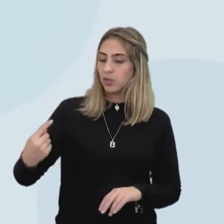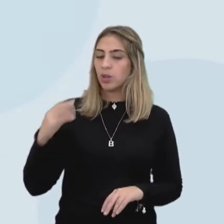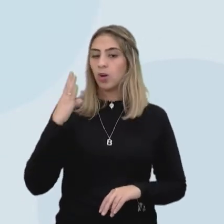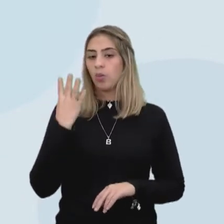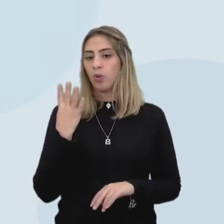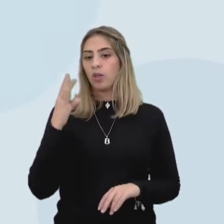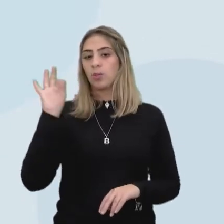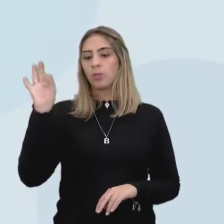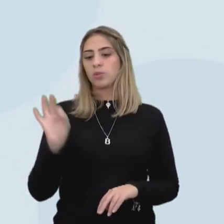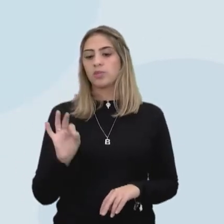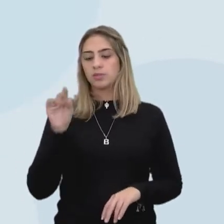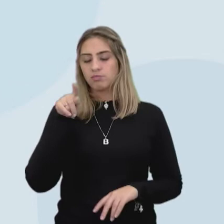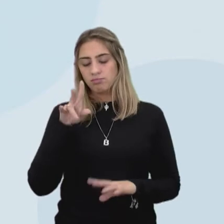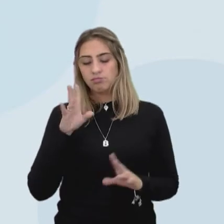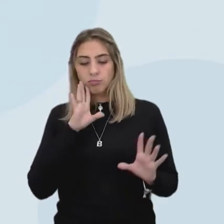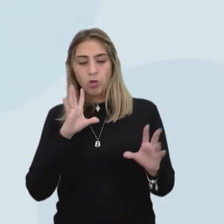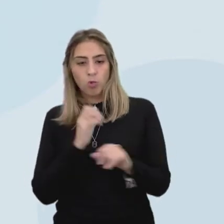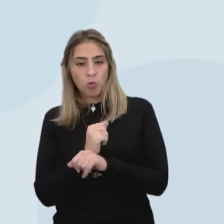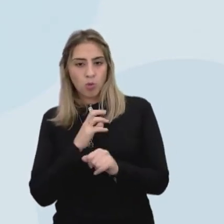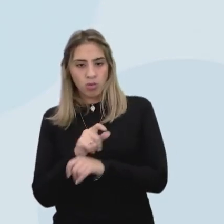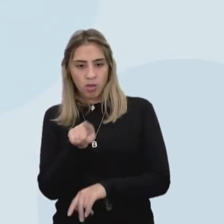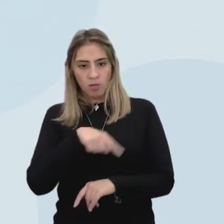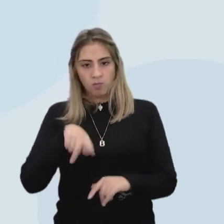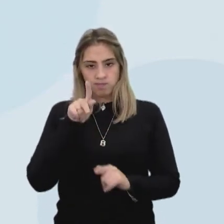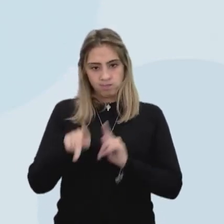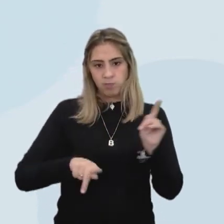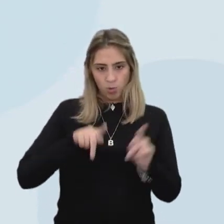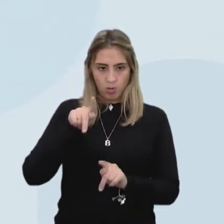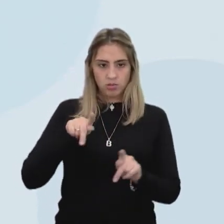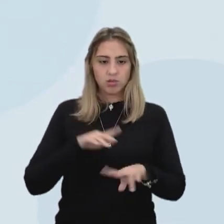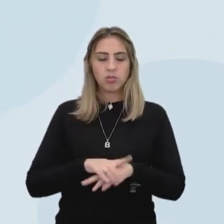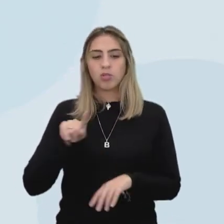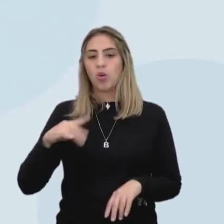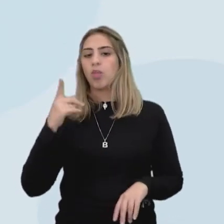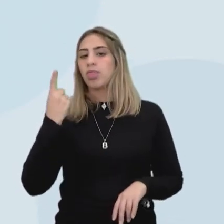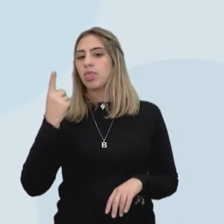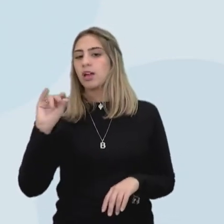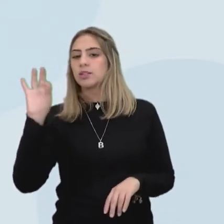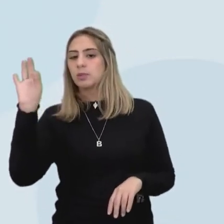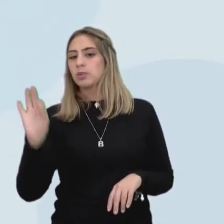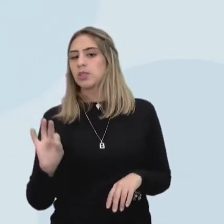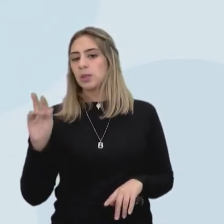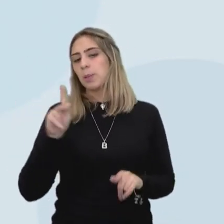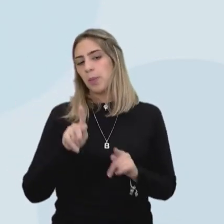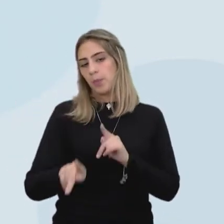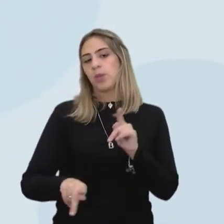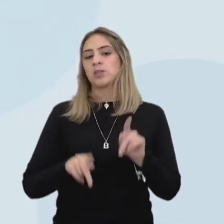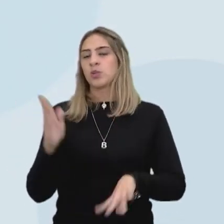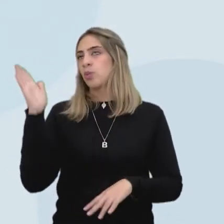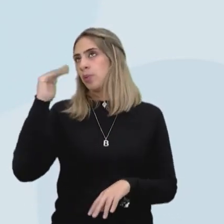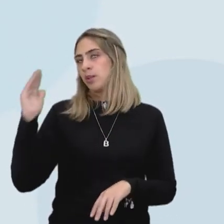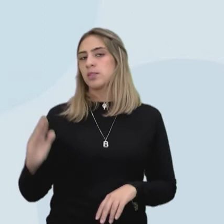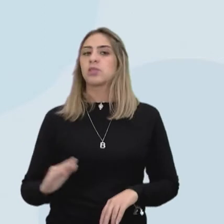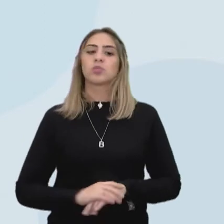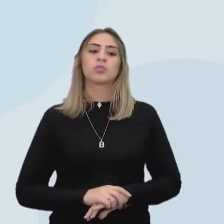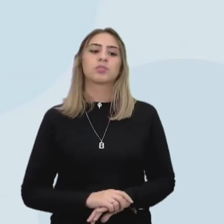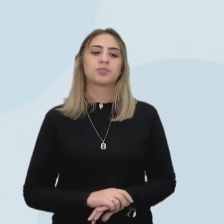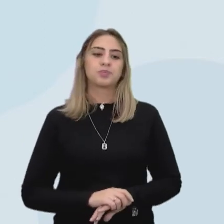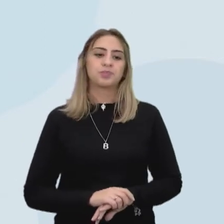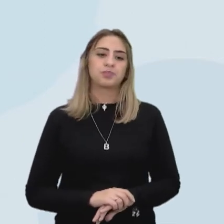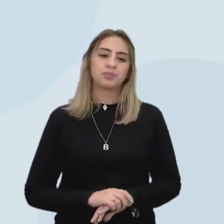43,4% da massa total está em 10% da população no Brasil.